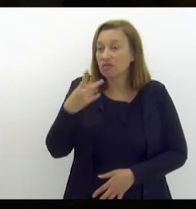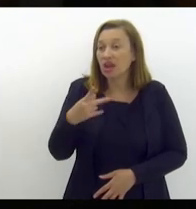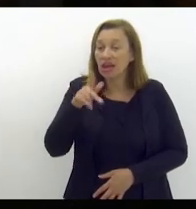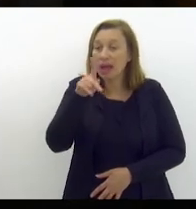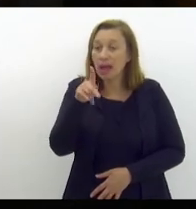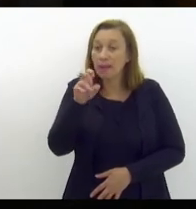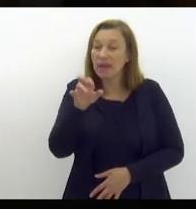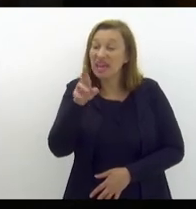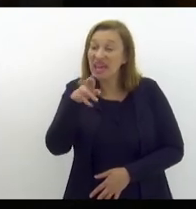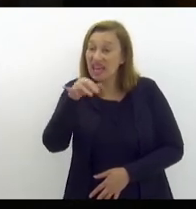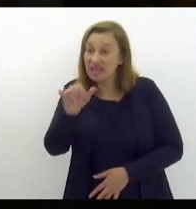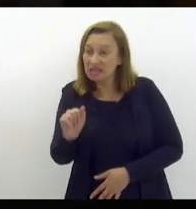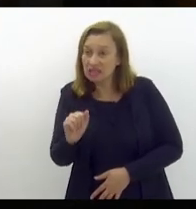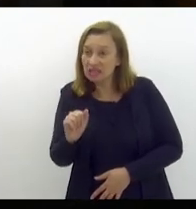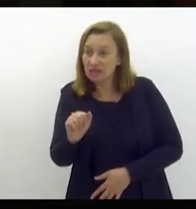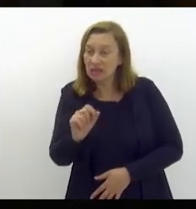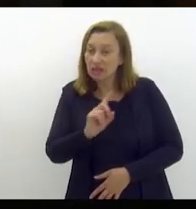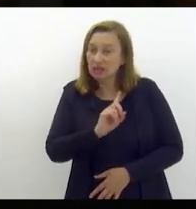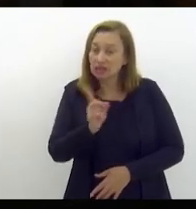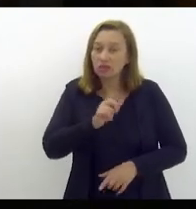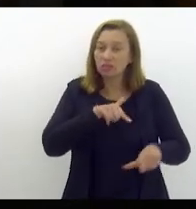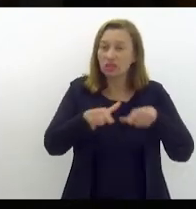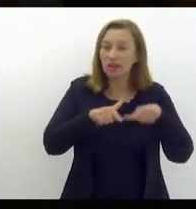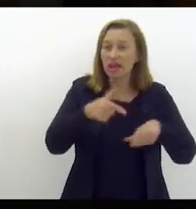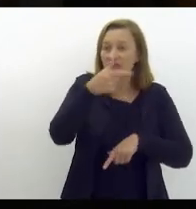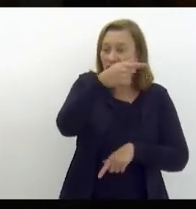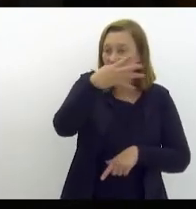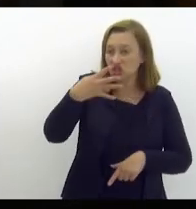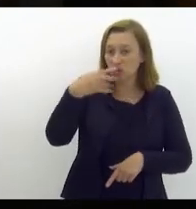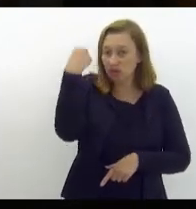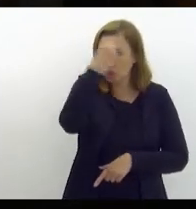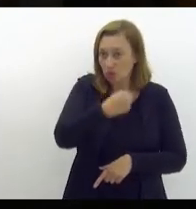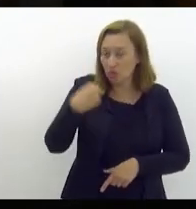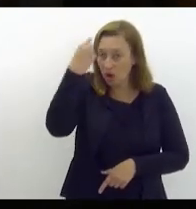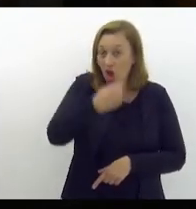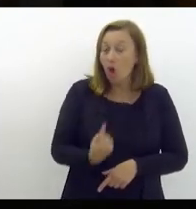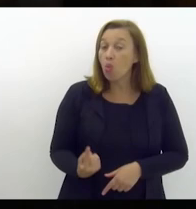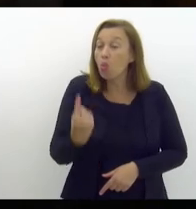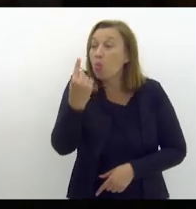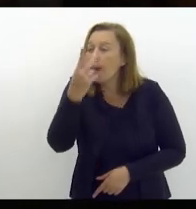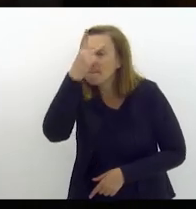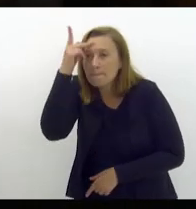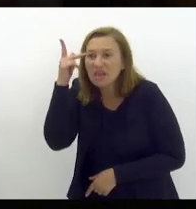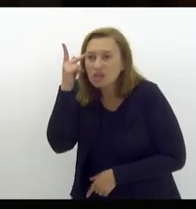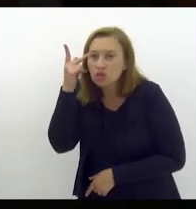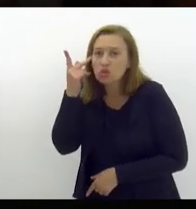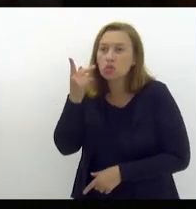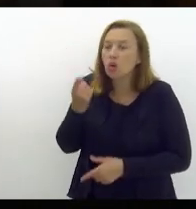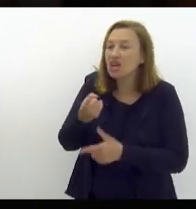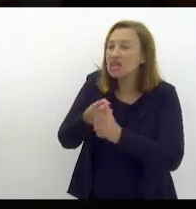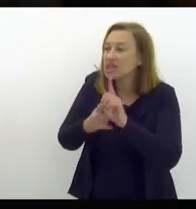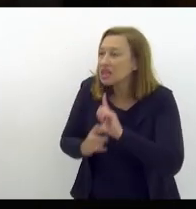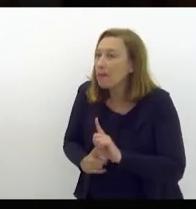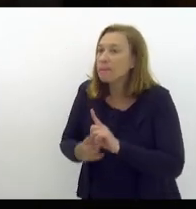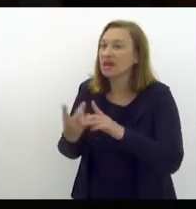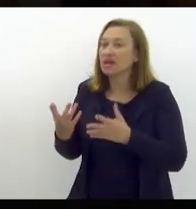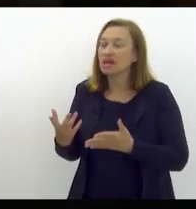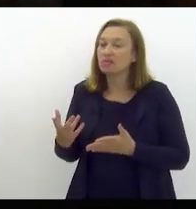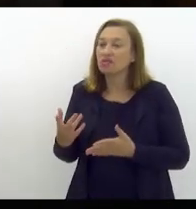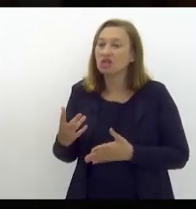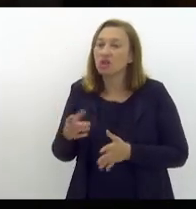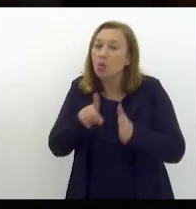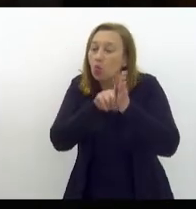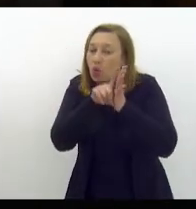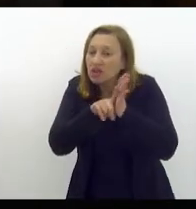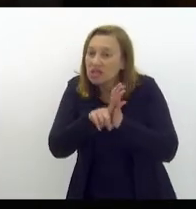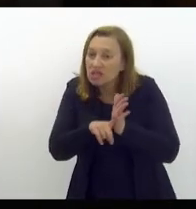perícia não funcionará 24 horas, ou seja, uma pessoa que depende de fazer um exame